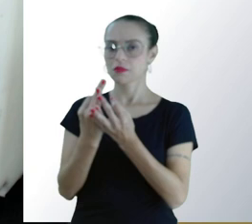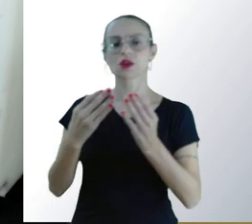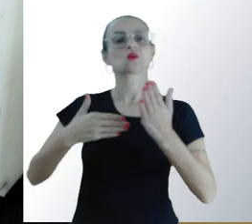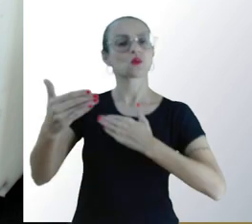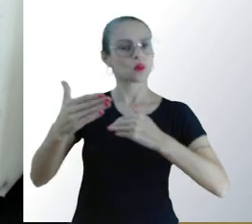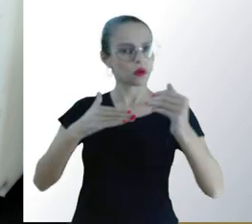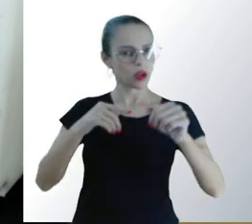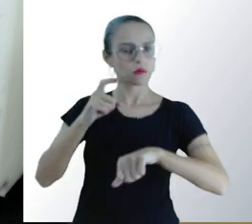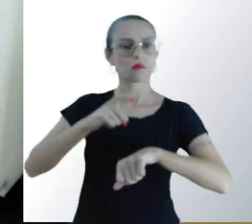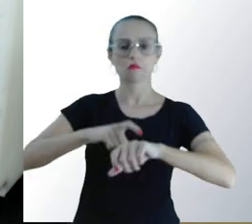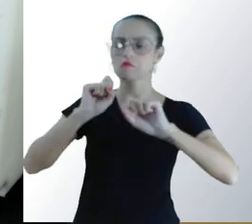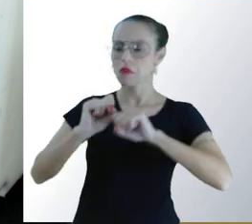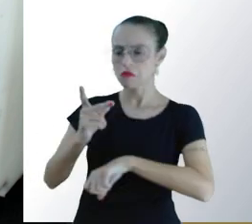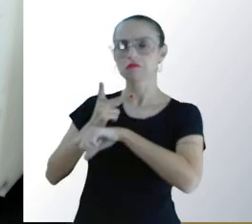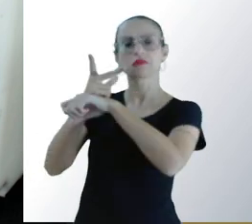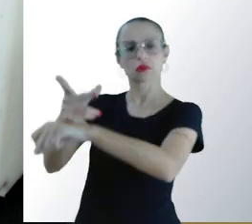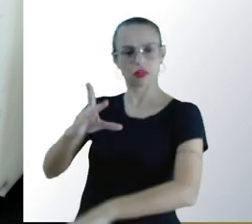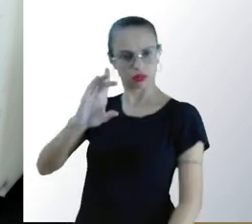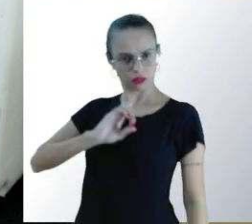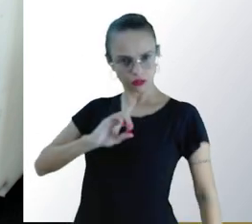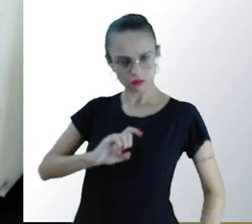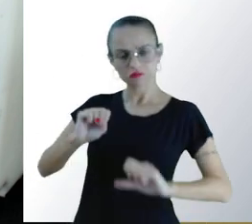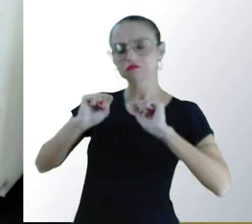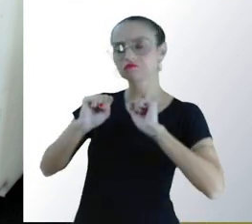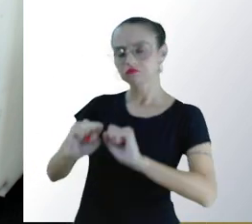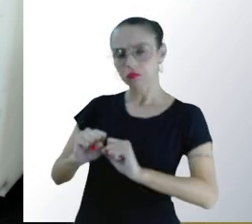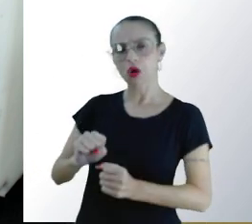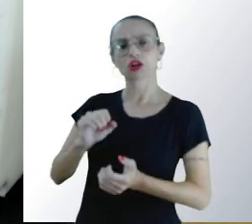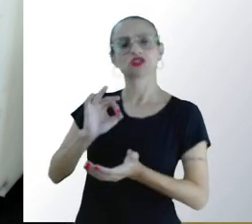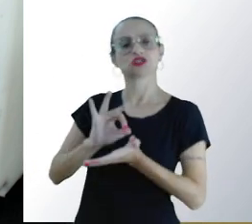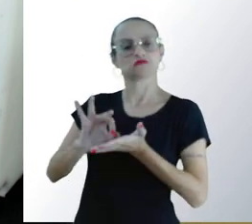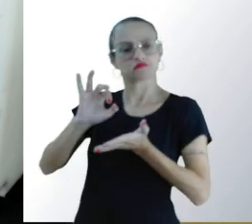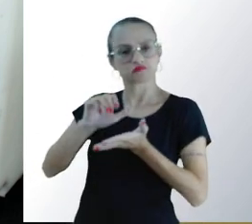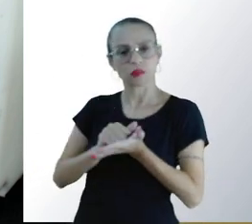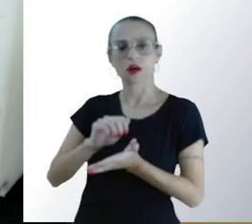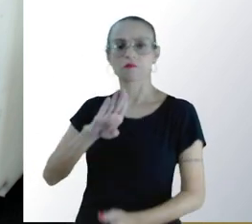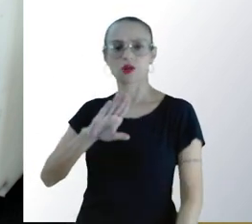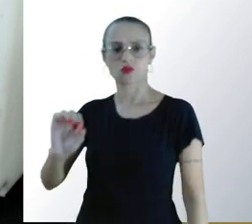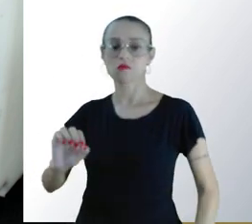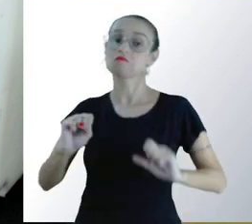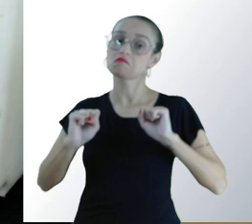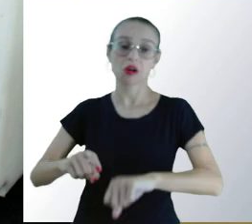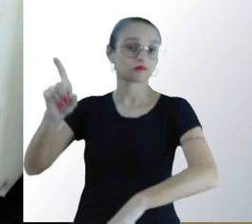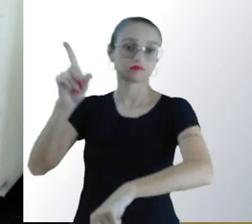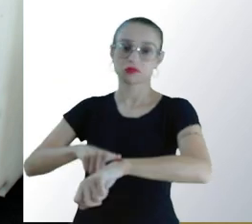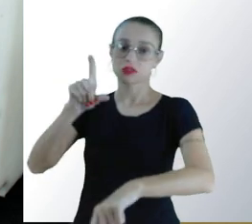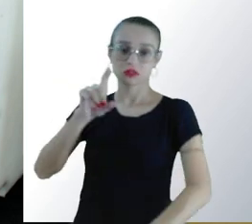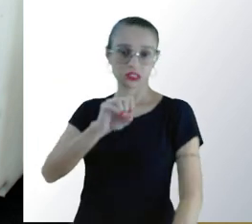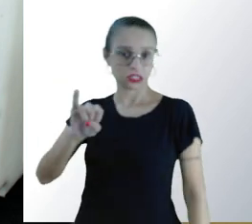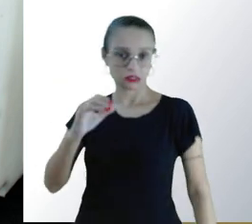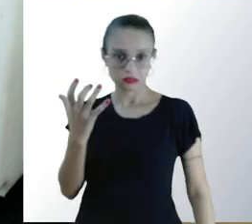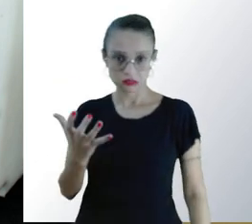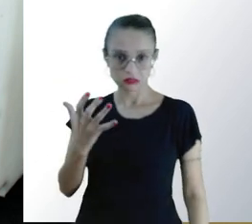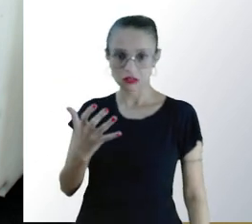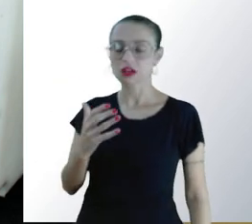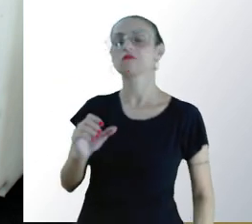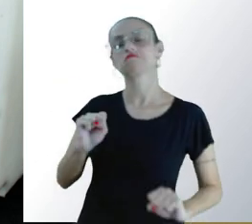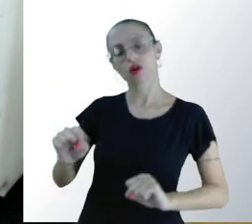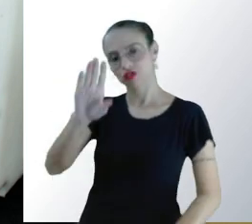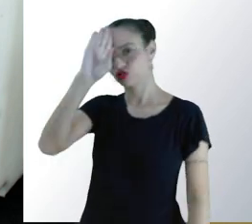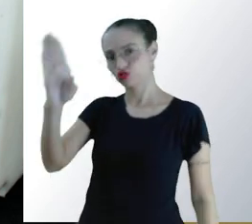podem procurar uma delegacia, né, a delegacia para fazer o registro dessa ocorrência. Então, pode imediatamente, se for o caso, sair dali e encaminhar.